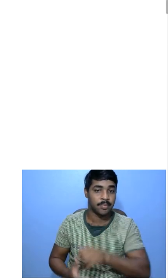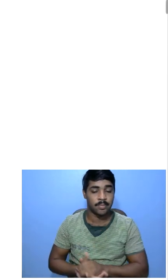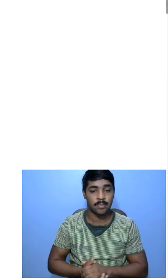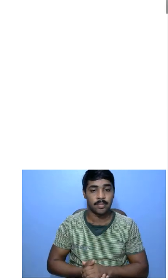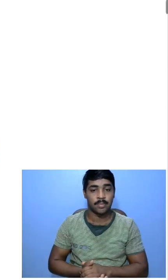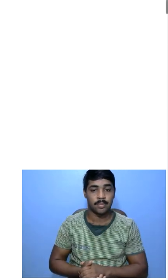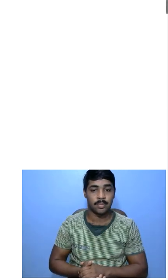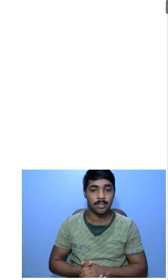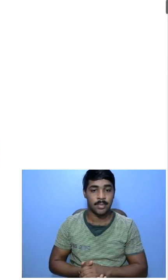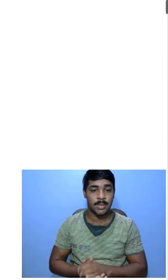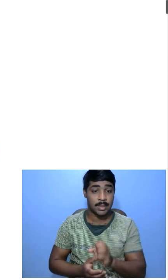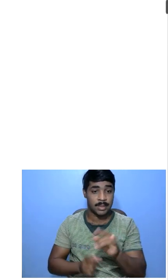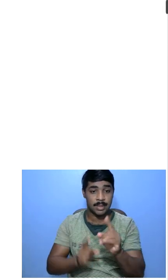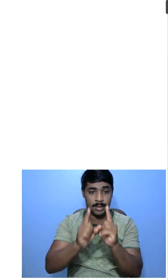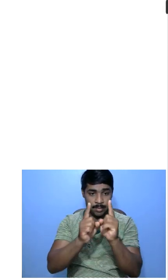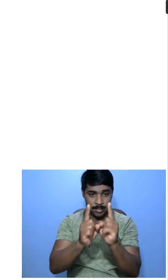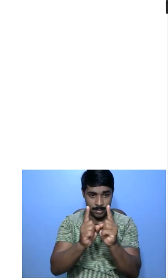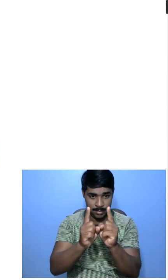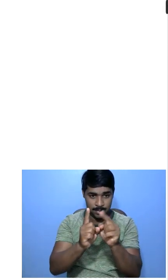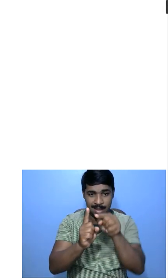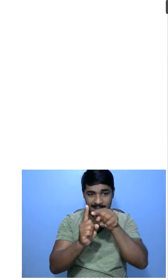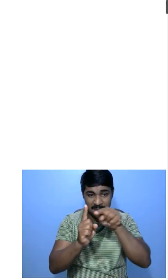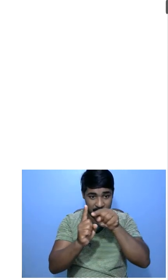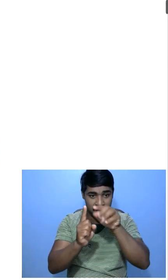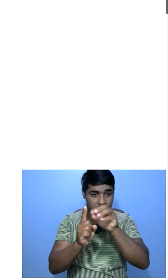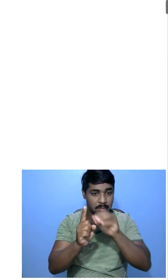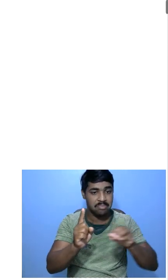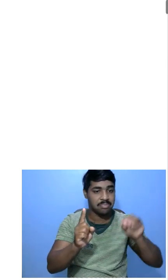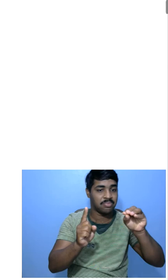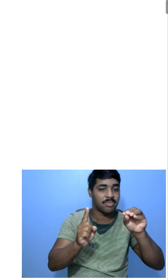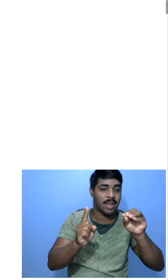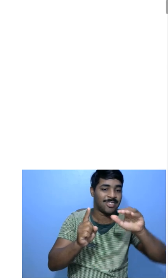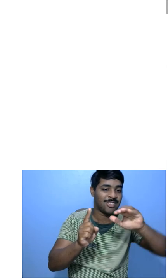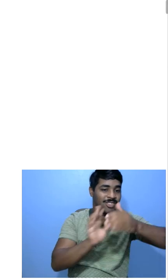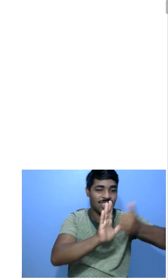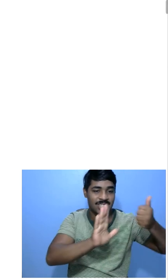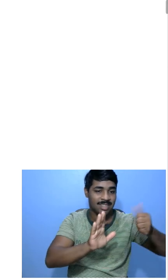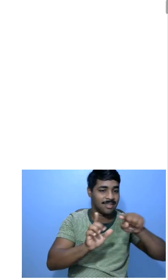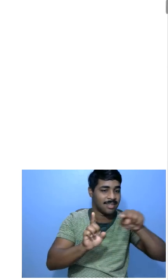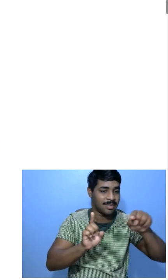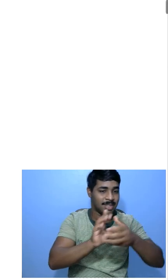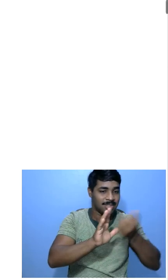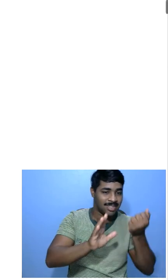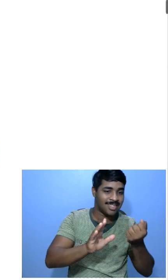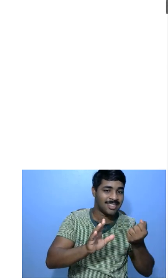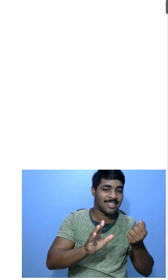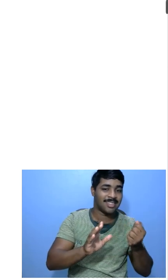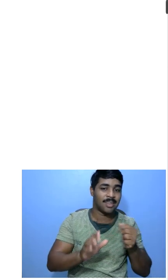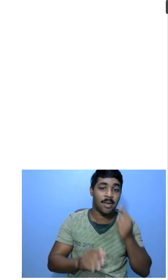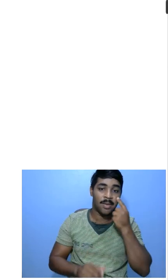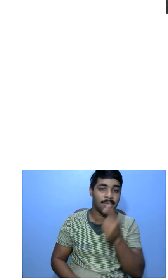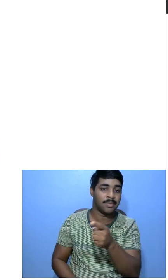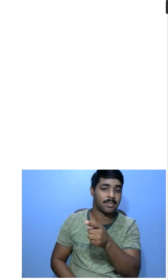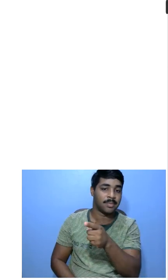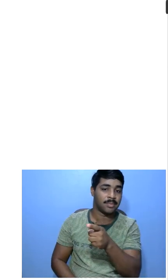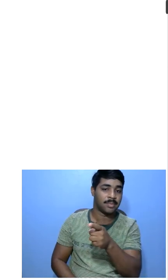você, se tiver negativo, você só coloca ele positivo. Então, por exemplo, quanto é que é o módulo de menos 100?